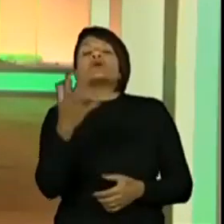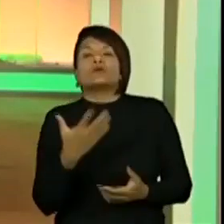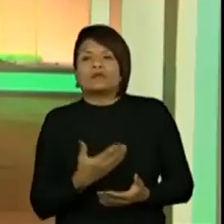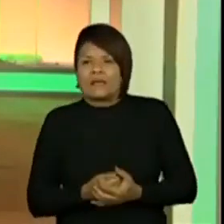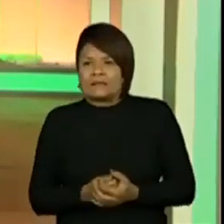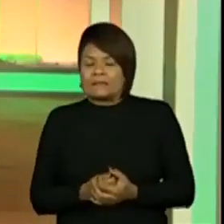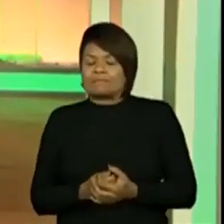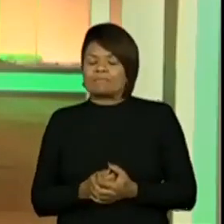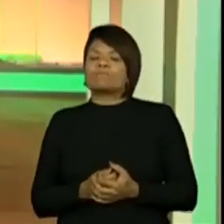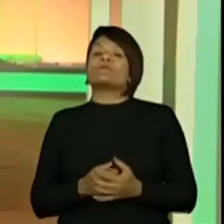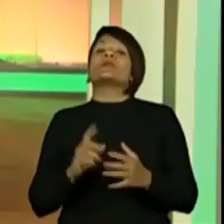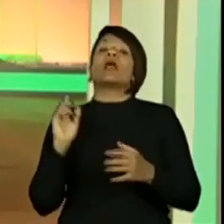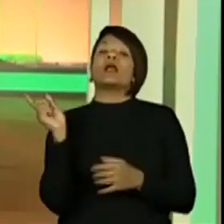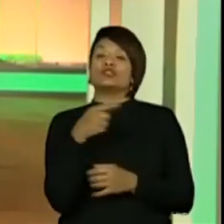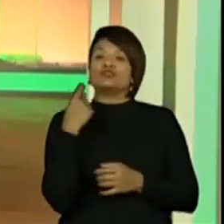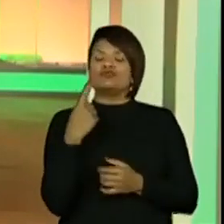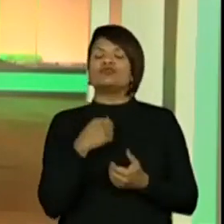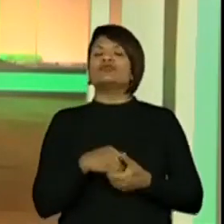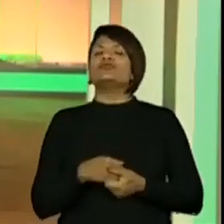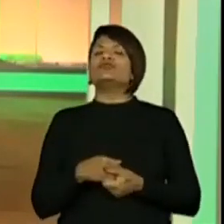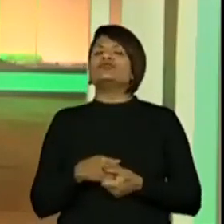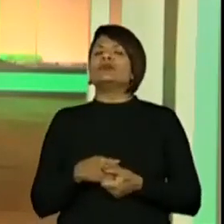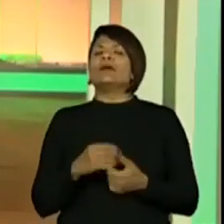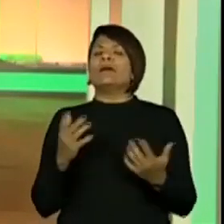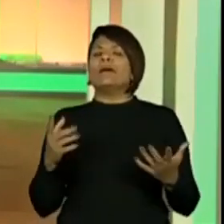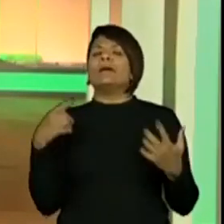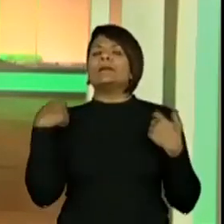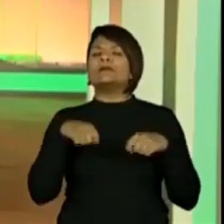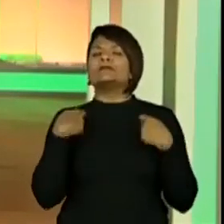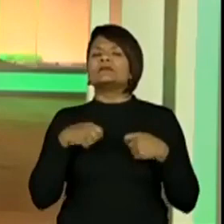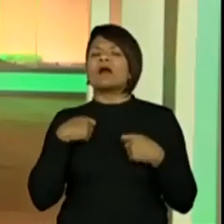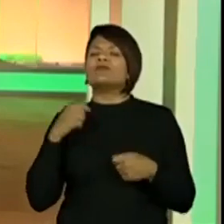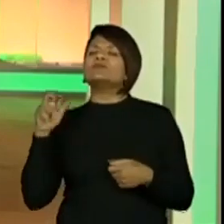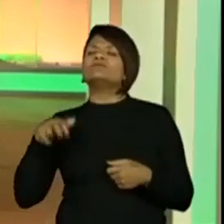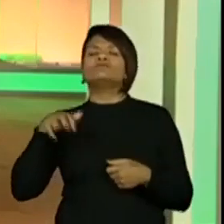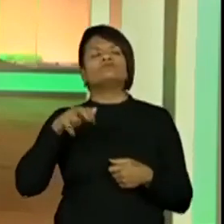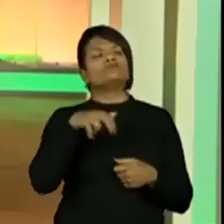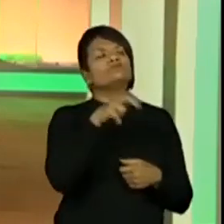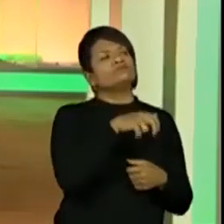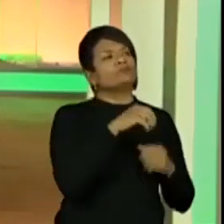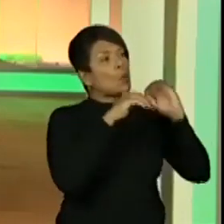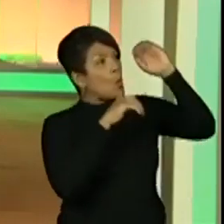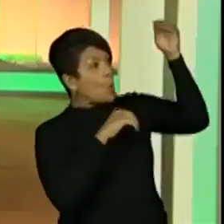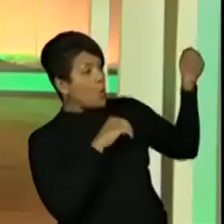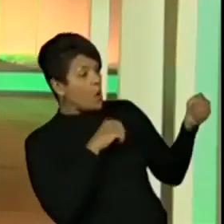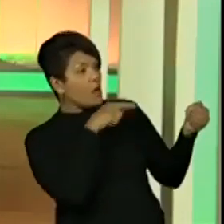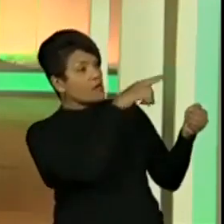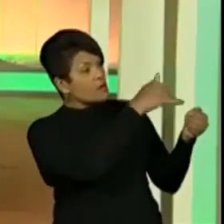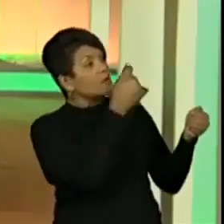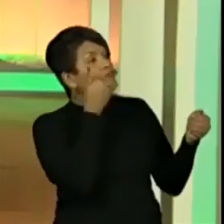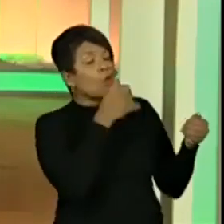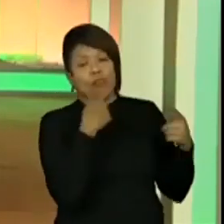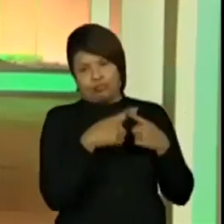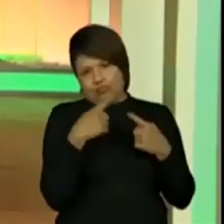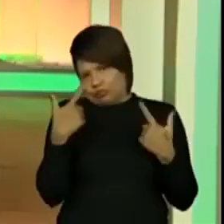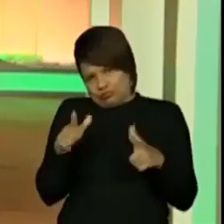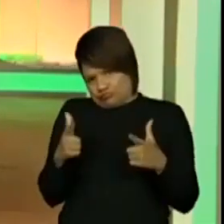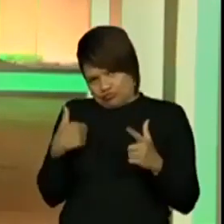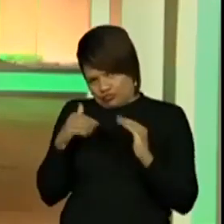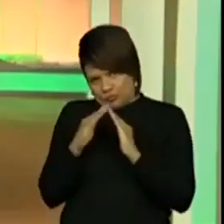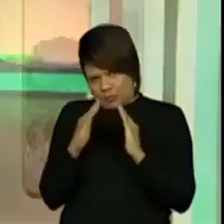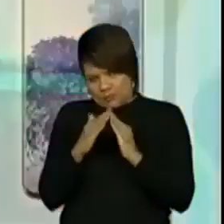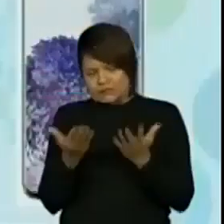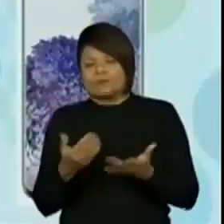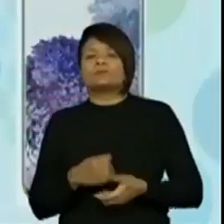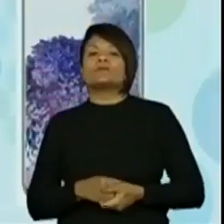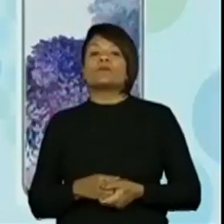A gente pegava e tinha que ir até o orelhão para telefonar, porque não tinha telefone em casa. Tá? Então você ia. O